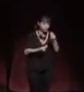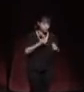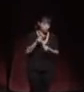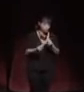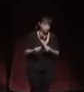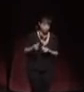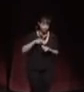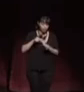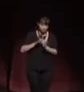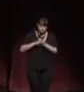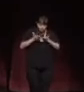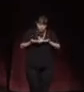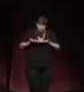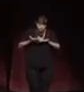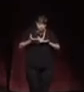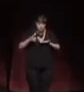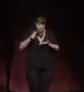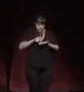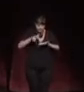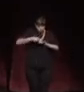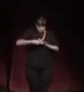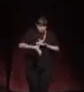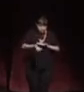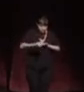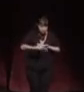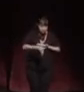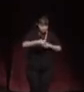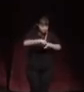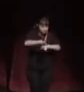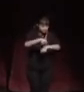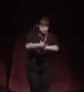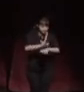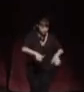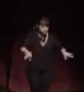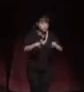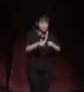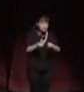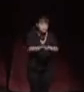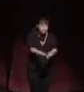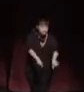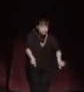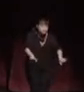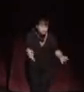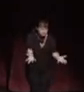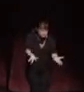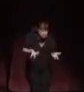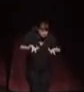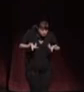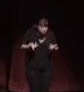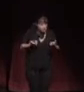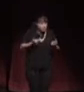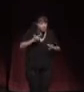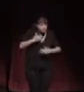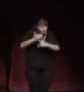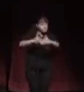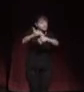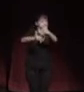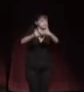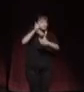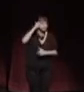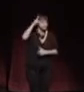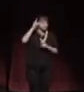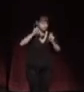transmitida para as crianças e principalmente do acolhimento dos pequenininhos para que eles possam se desenvolver